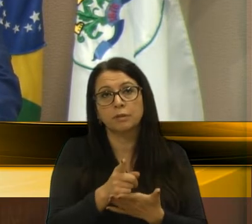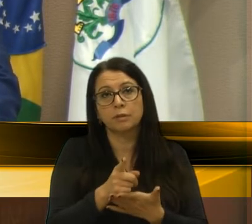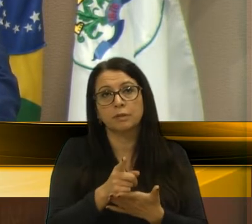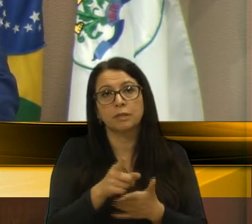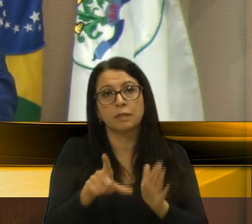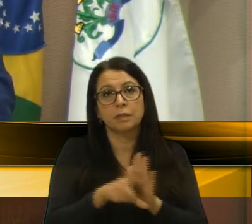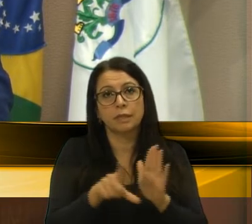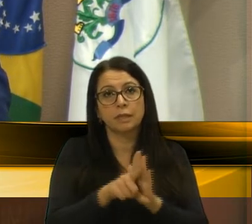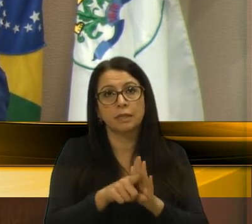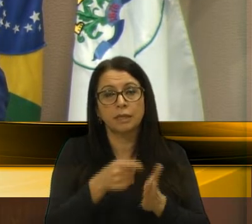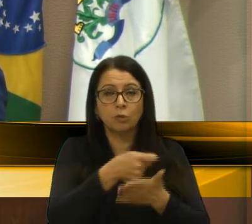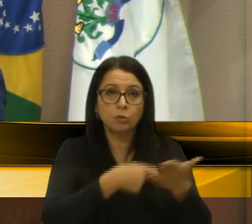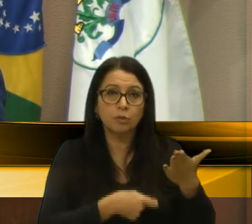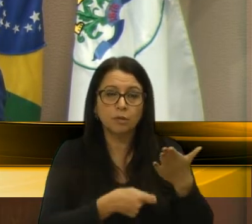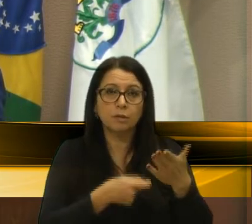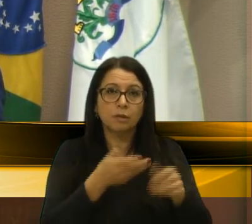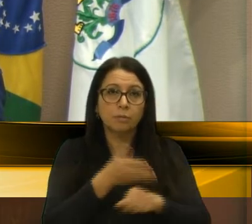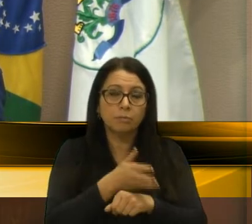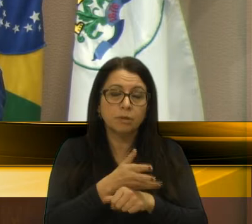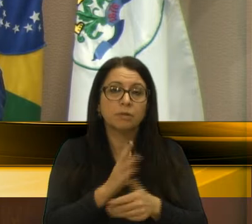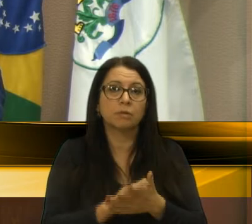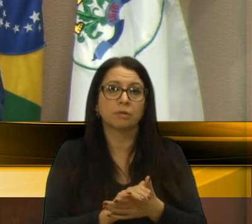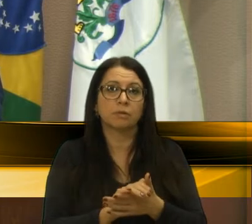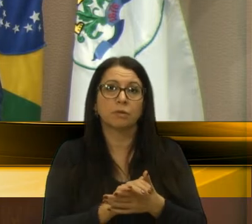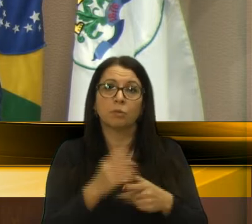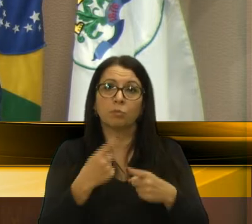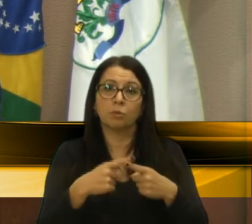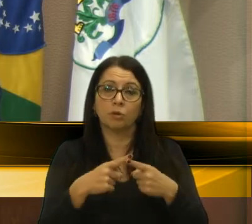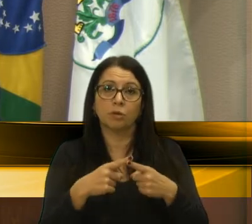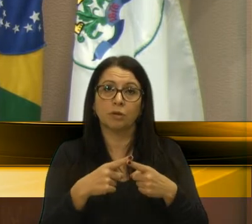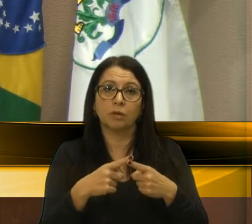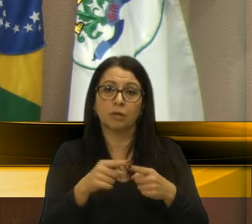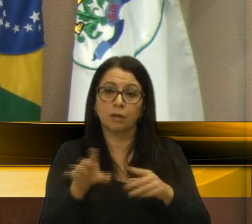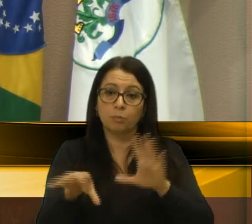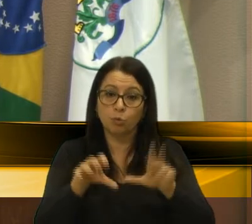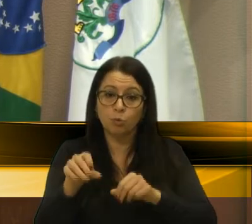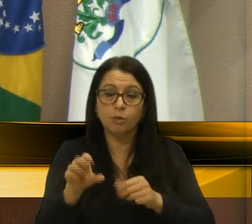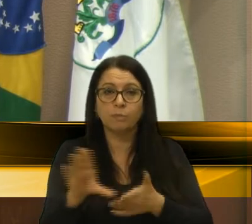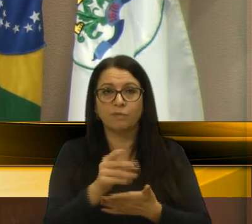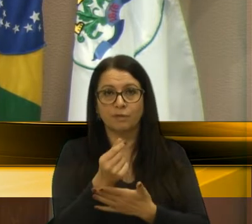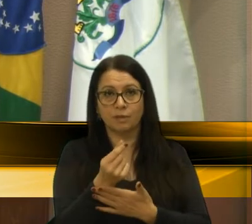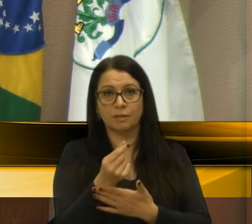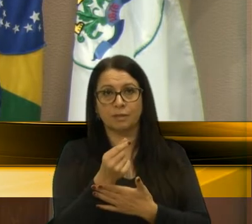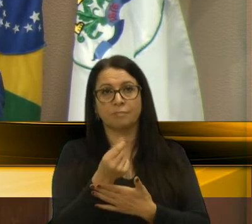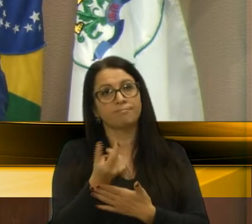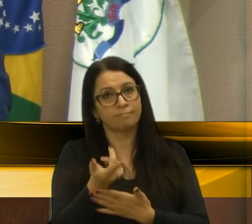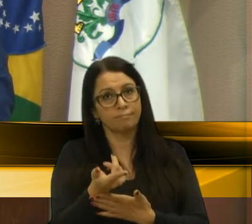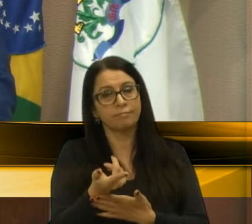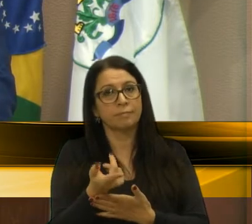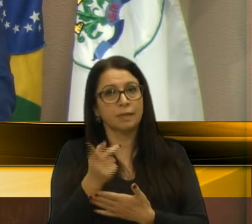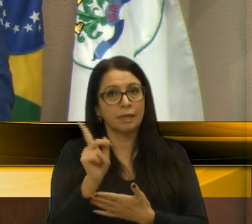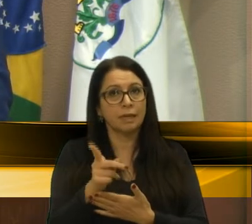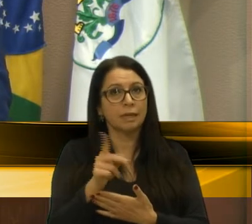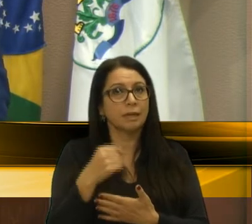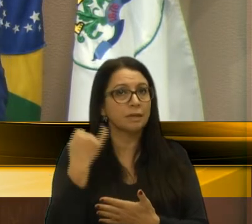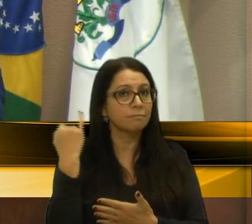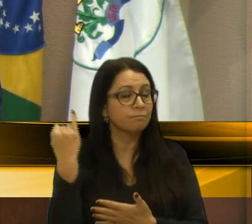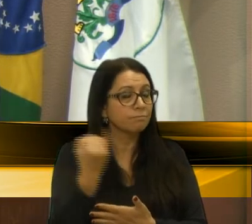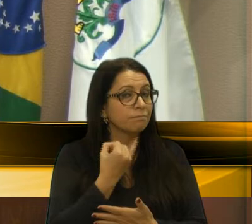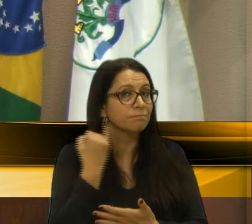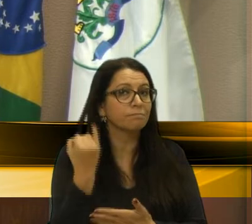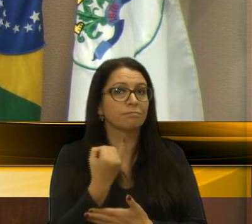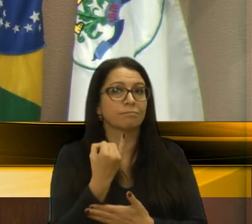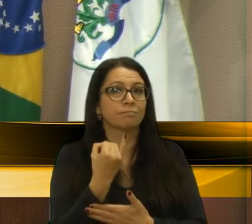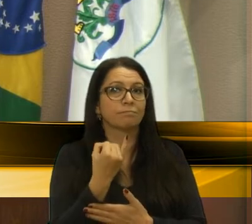essa lei, autorizando a participação, porque a busca por financiamentos de recursos, ela é extremamente